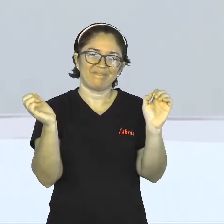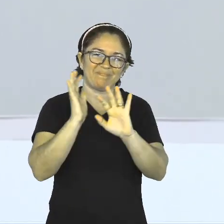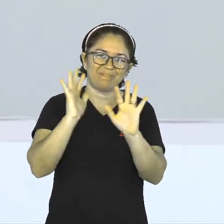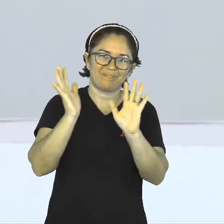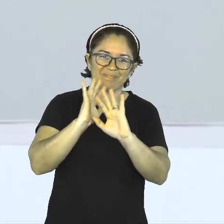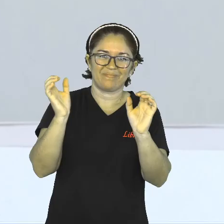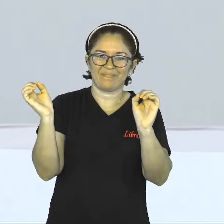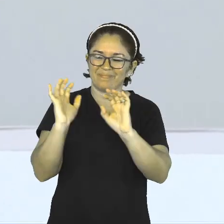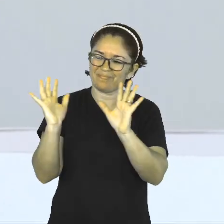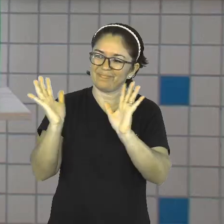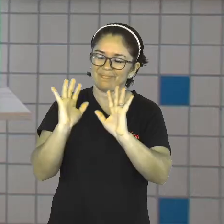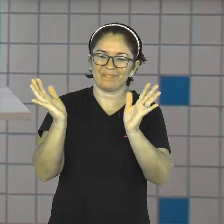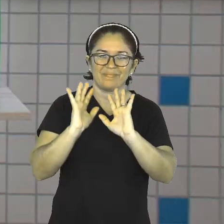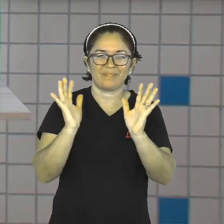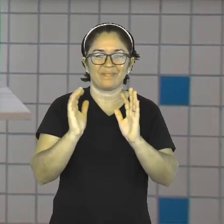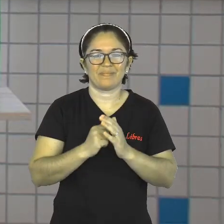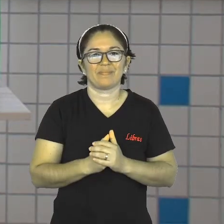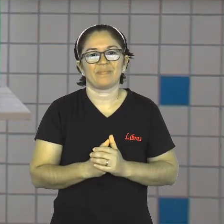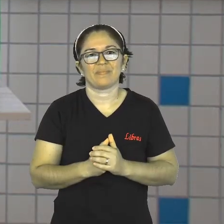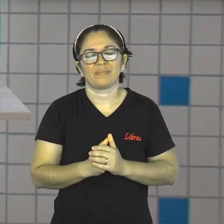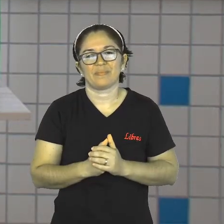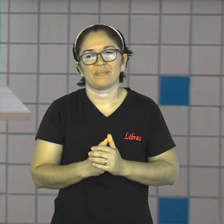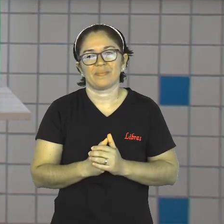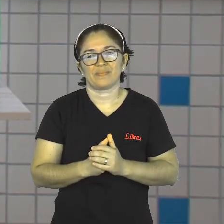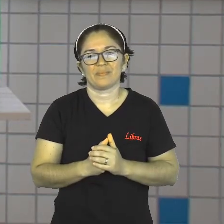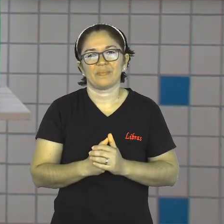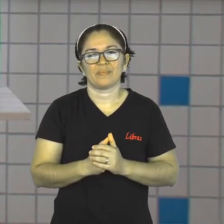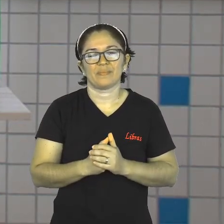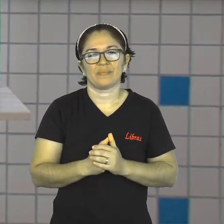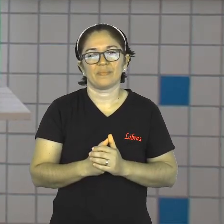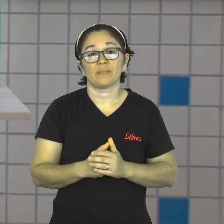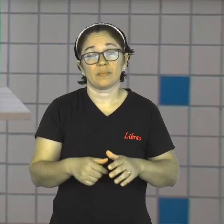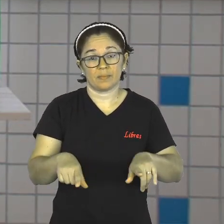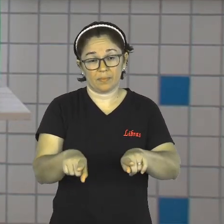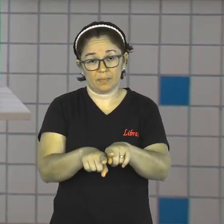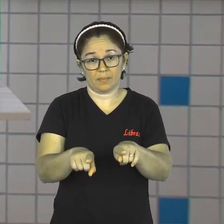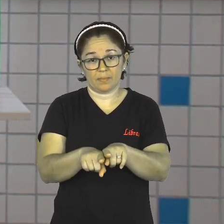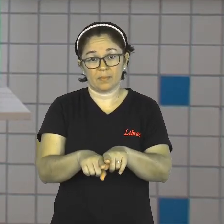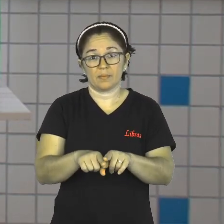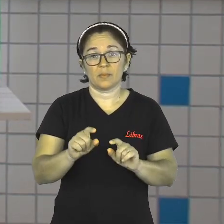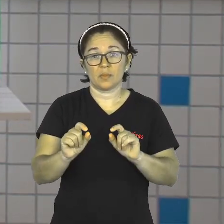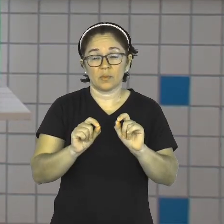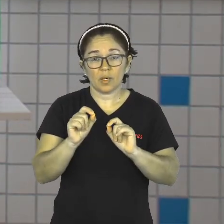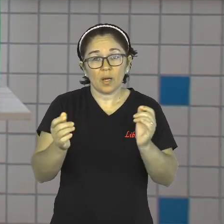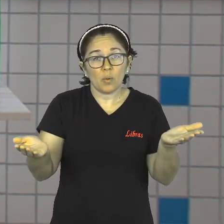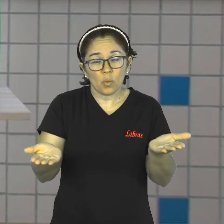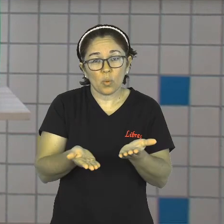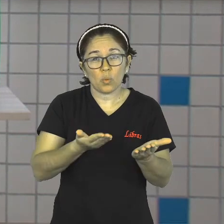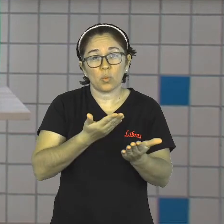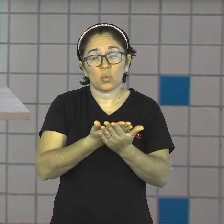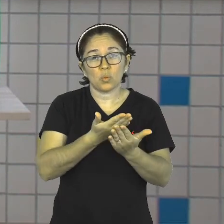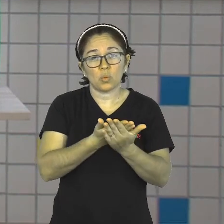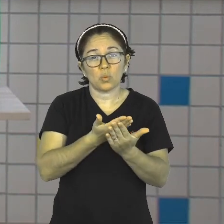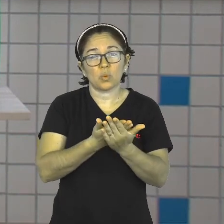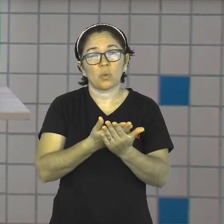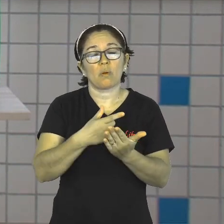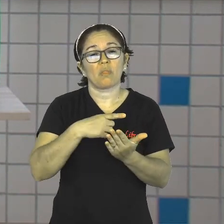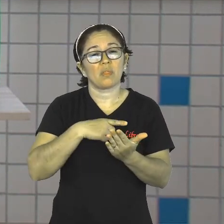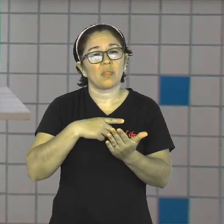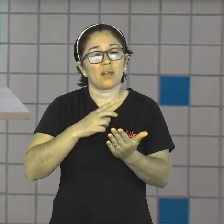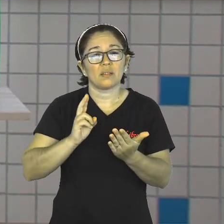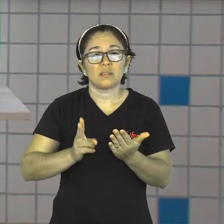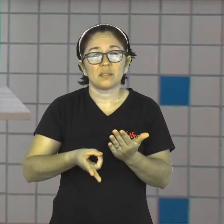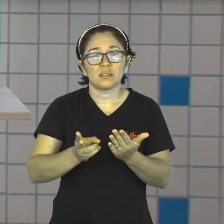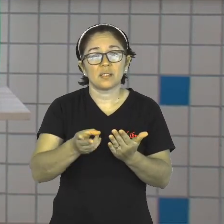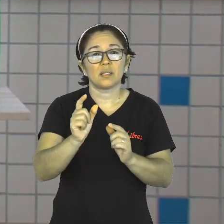Tchau, professora. Ah, e essa aula também estará disponível para você ver sempre que quiser lá